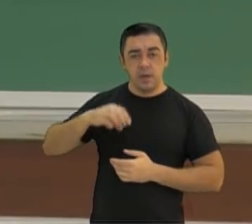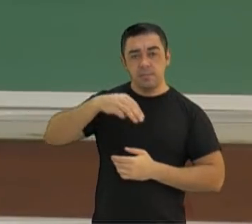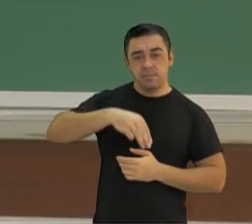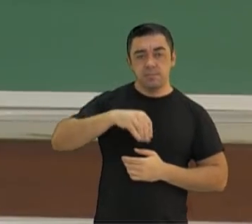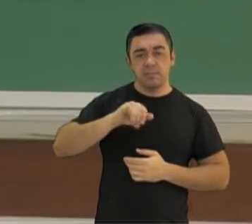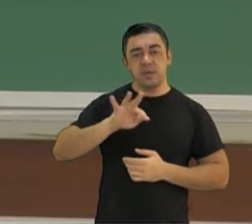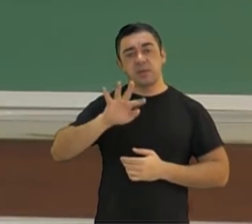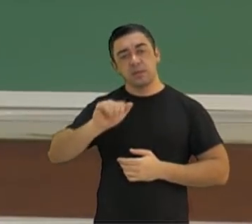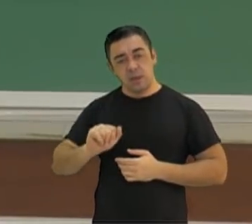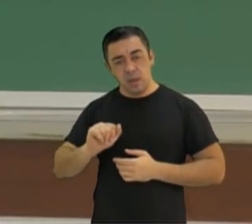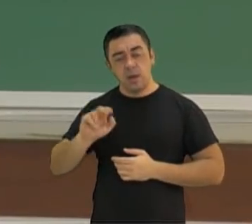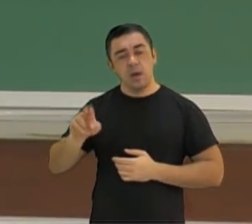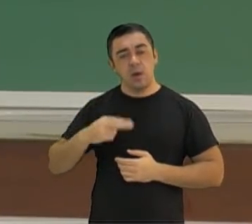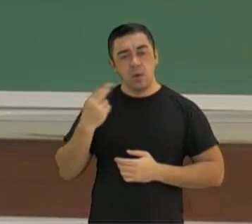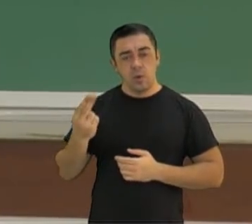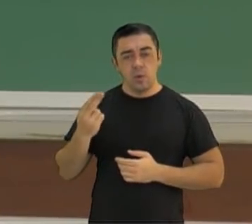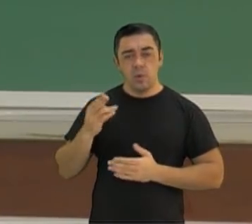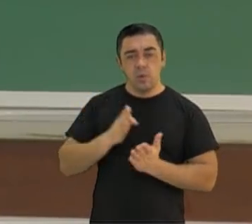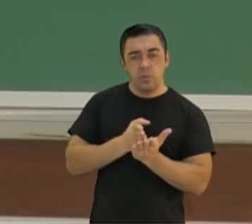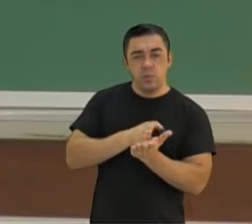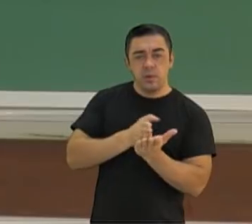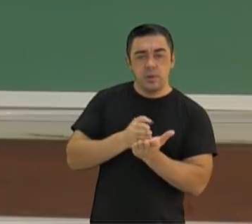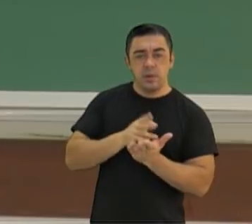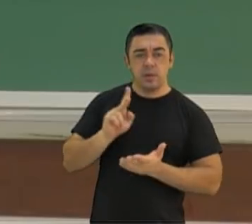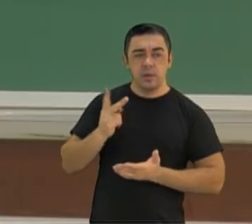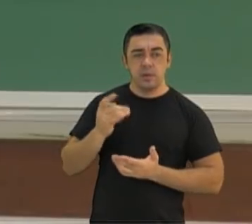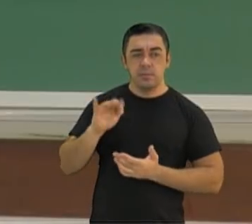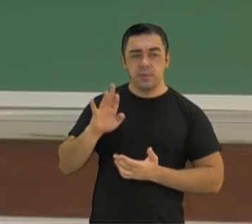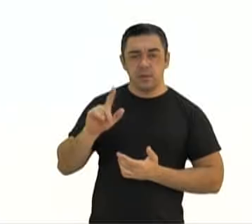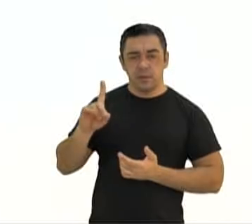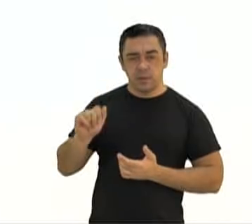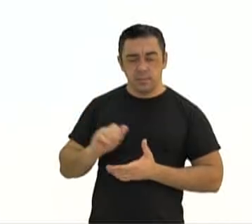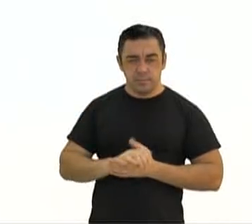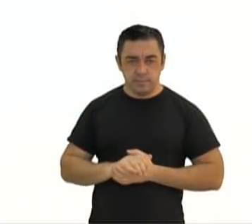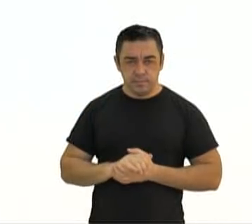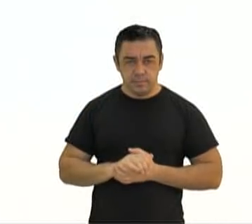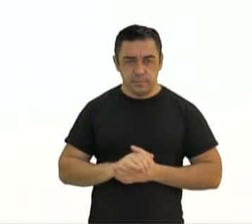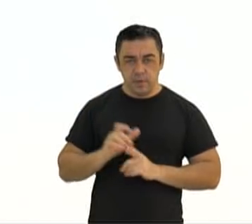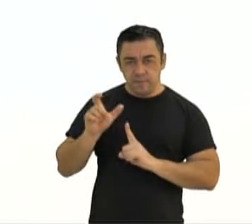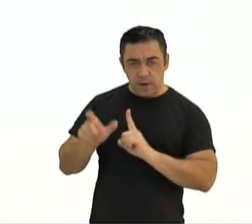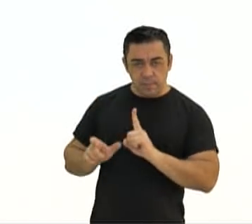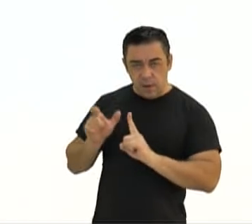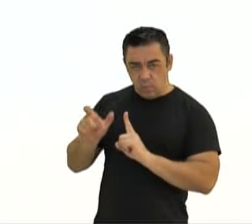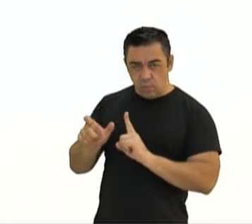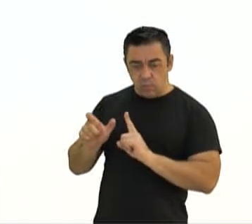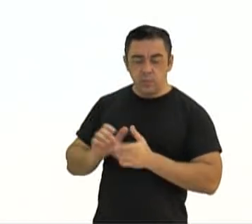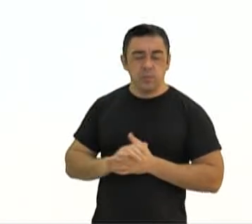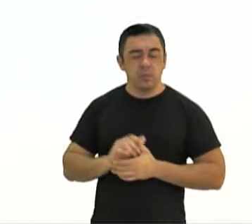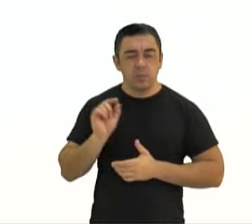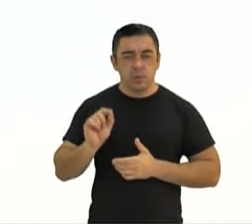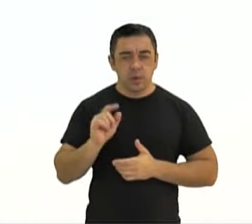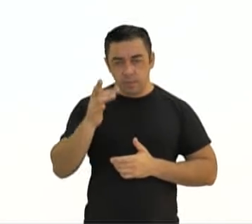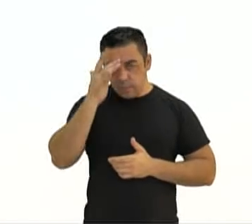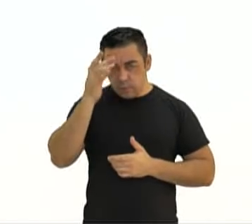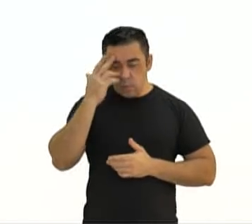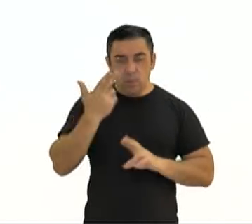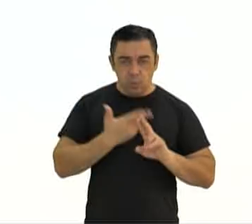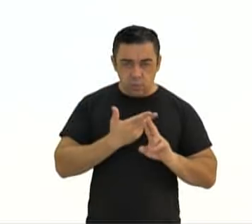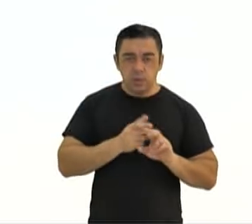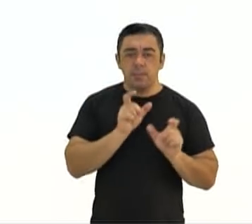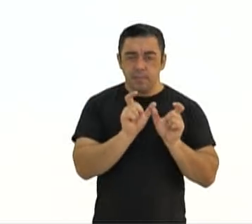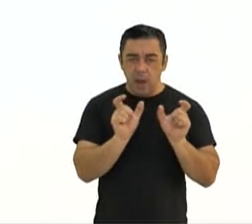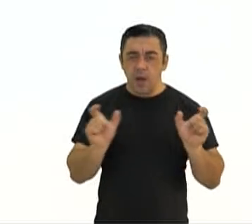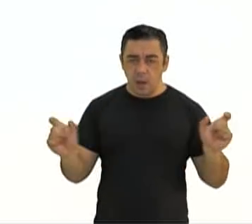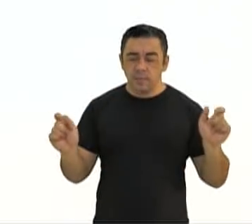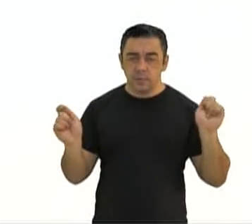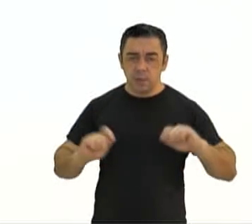de mista ou híbrida. Vamos às definições. Linguagem verbal. Quando o ser humano utiliza a palavra para